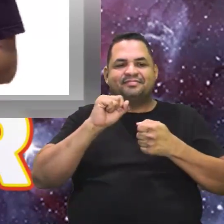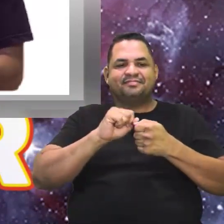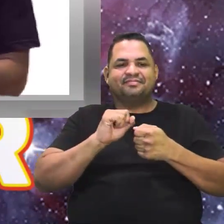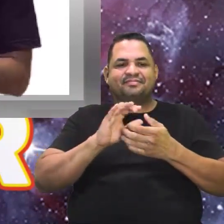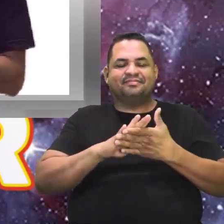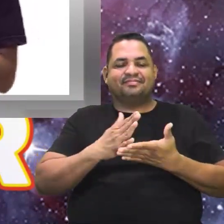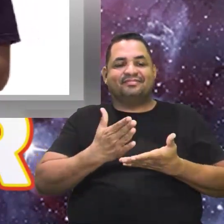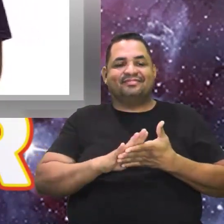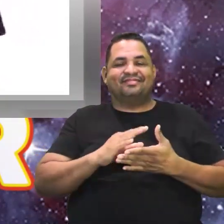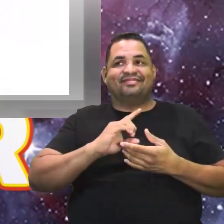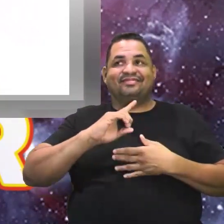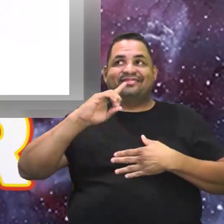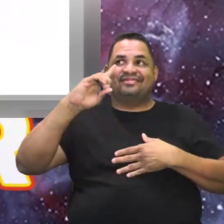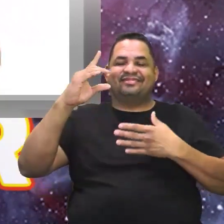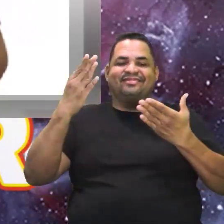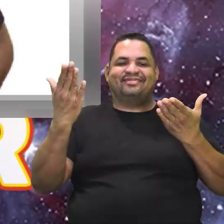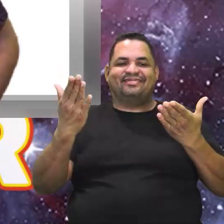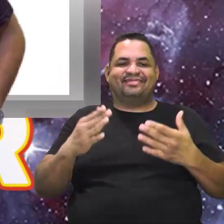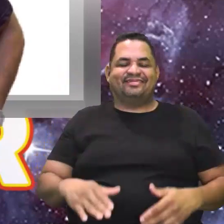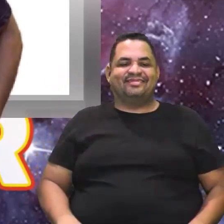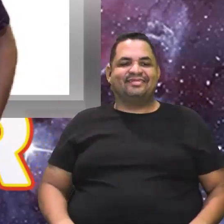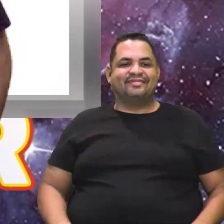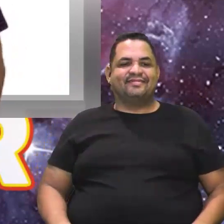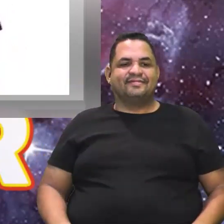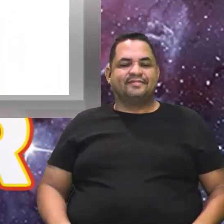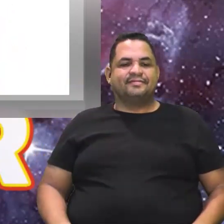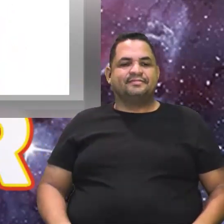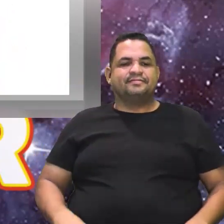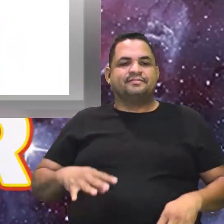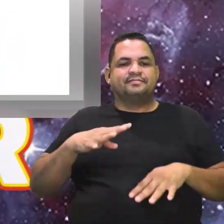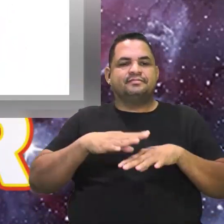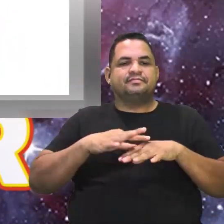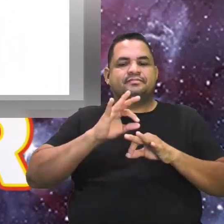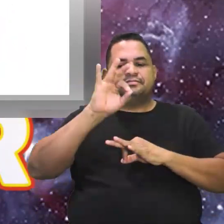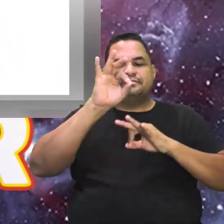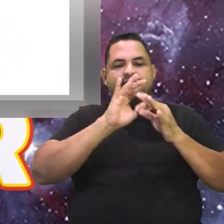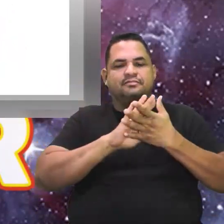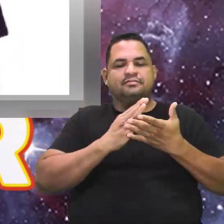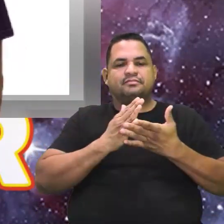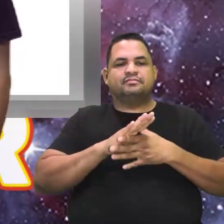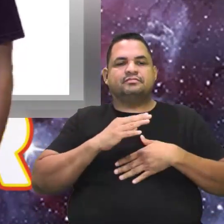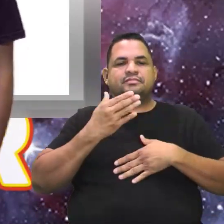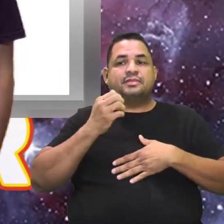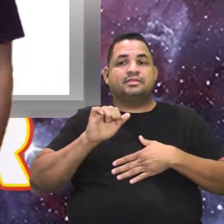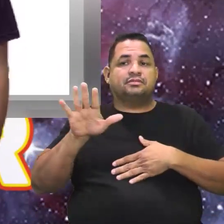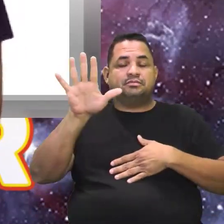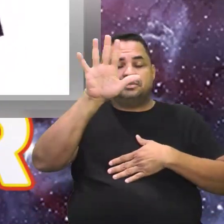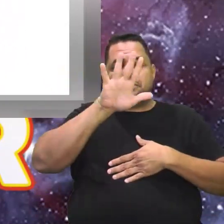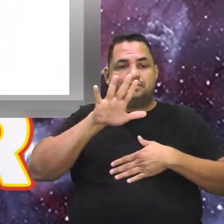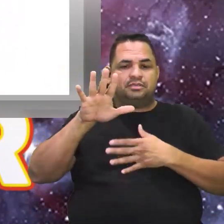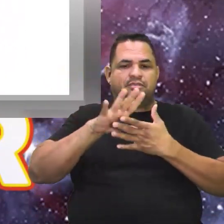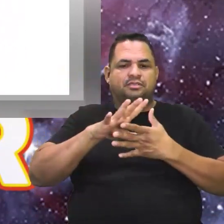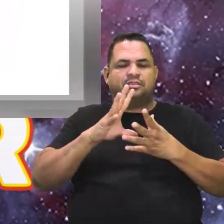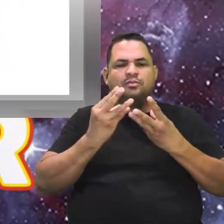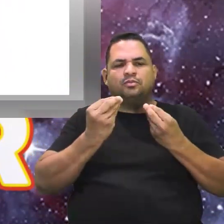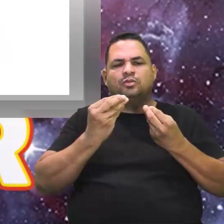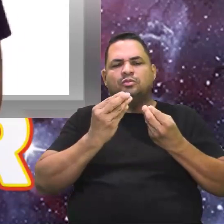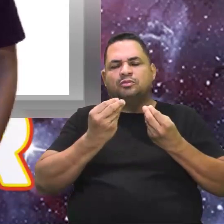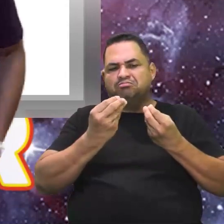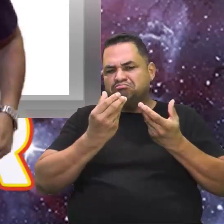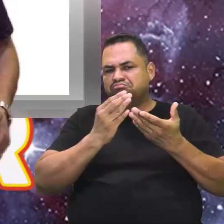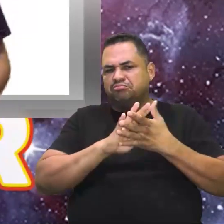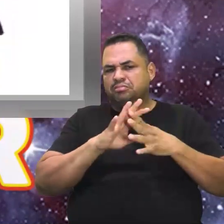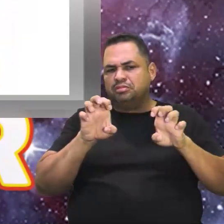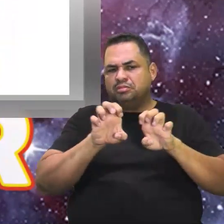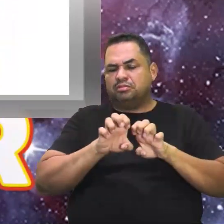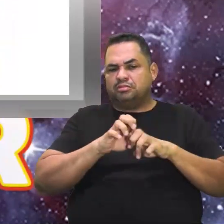ai meu Deus do céu. Então assim, ó, na geometria, principalmente na espacial, é muita equação, muitas fórmulas que arrepia